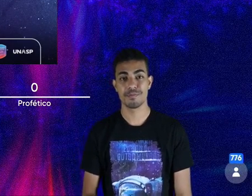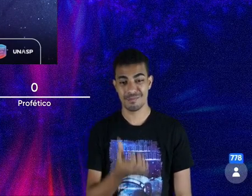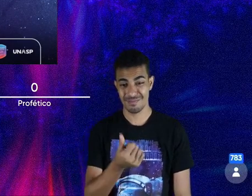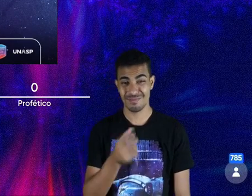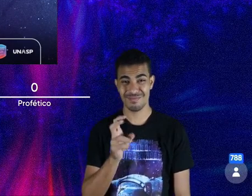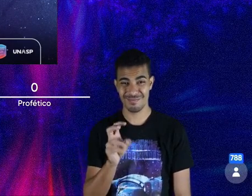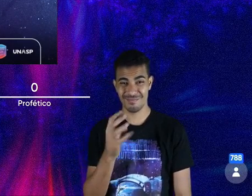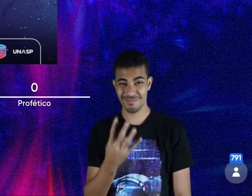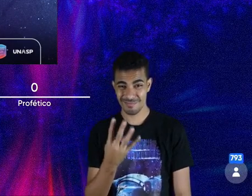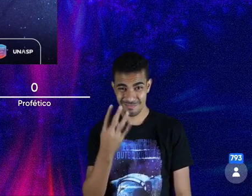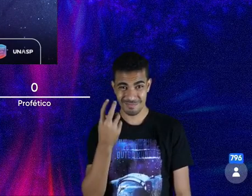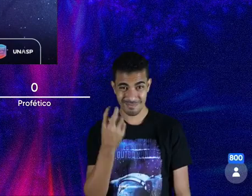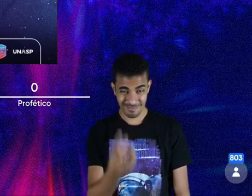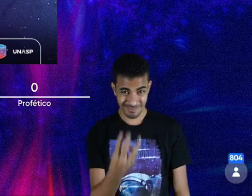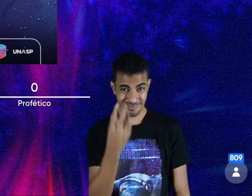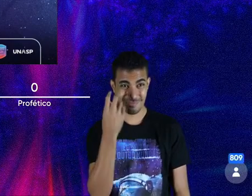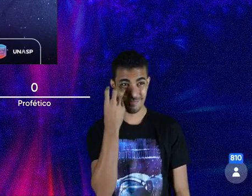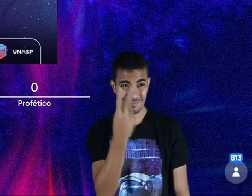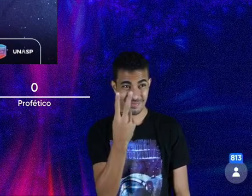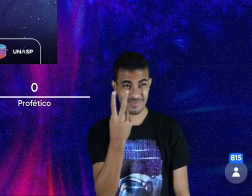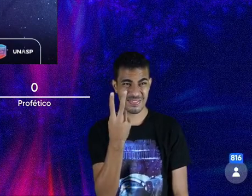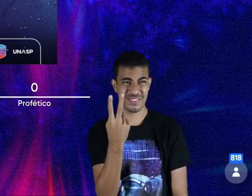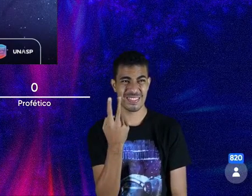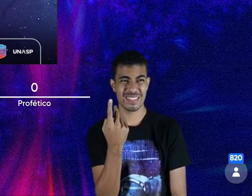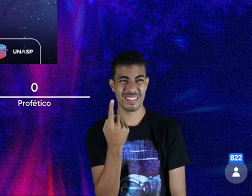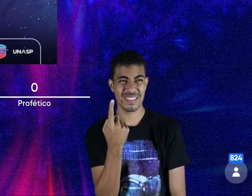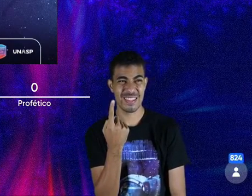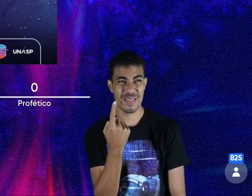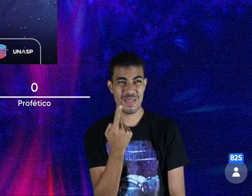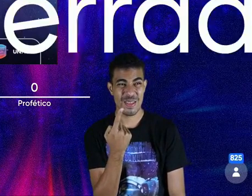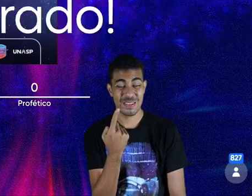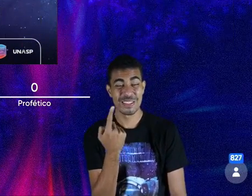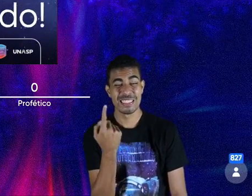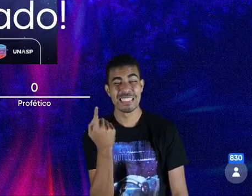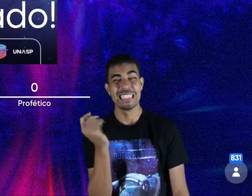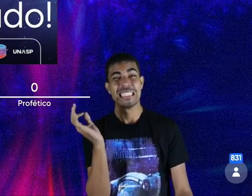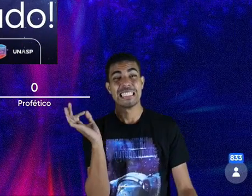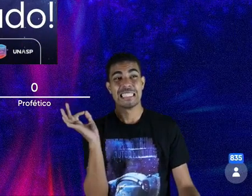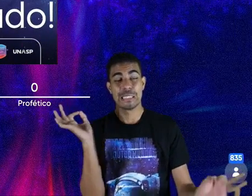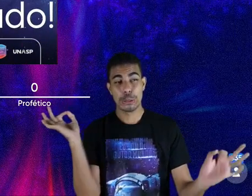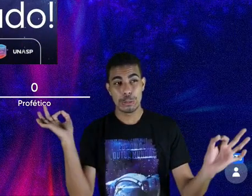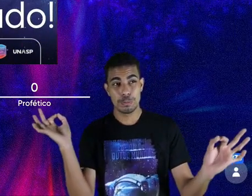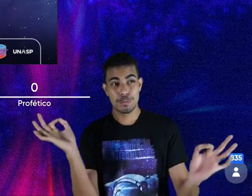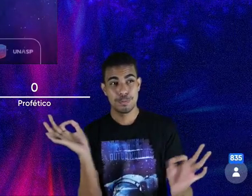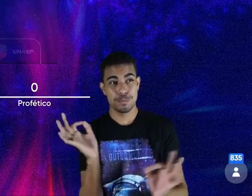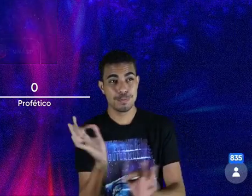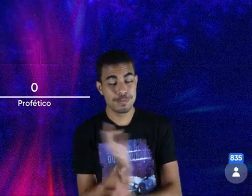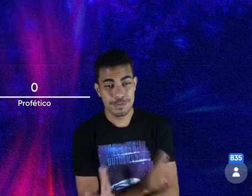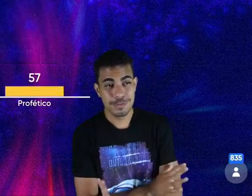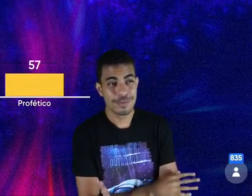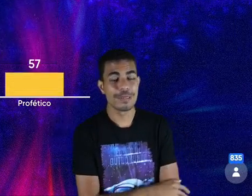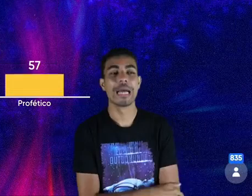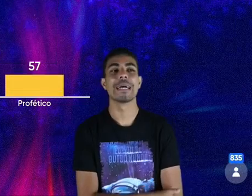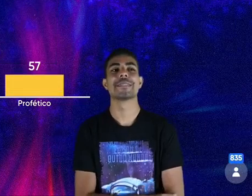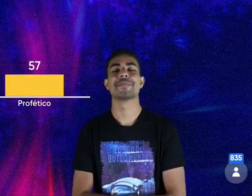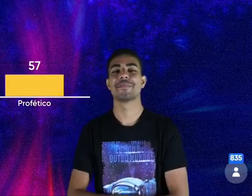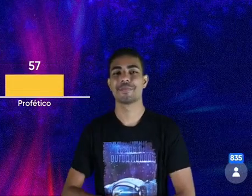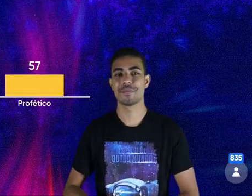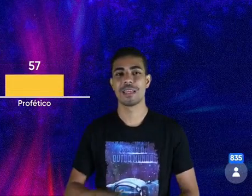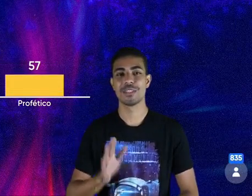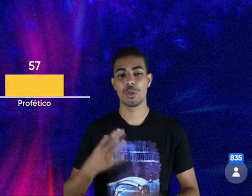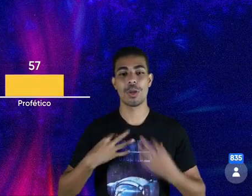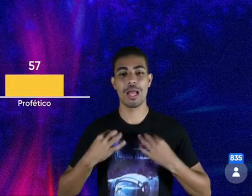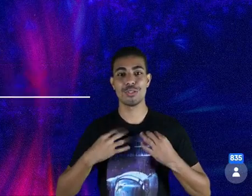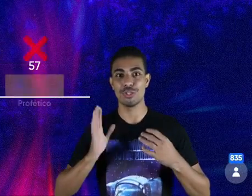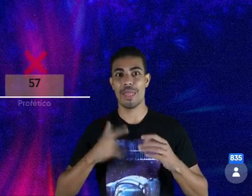6, 5, 4, 3, o casaco já está começando a ter dono, primeiro prêmio já está começando a encontrar seu endereço,